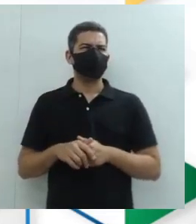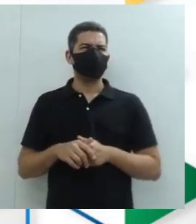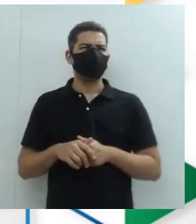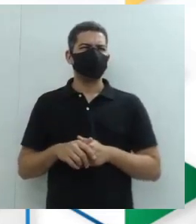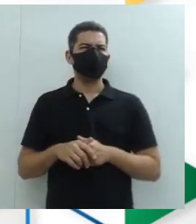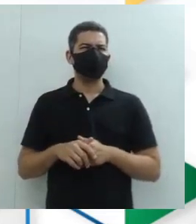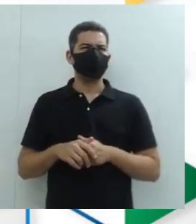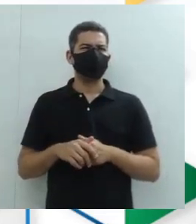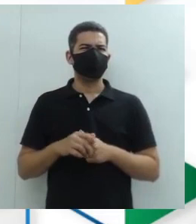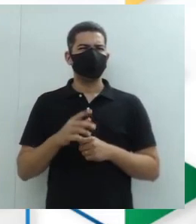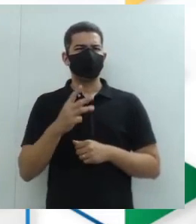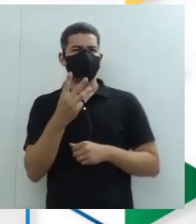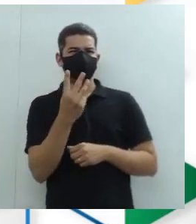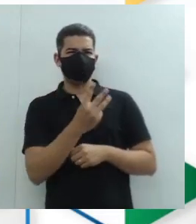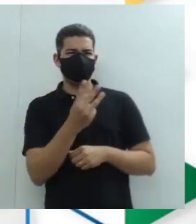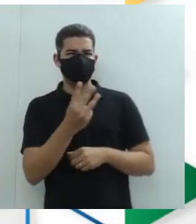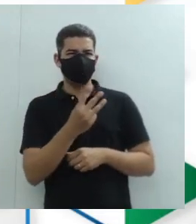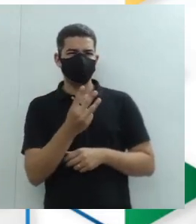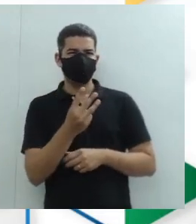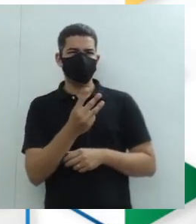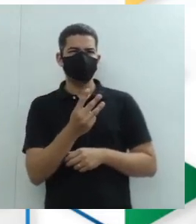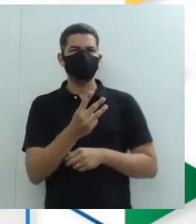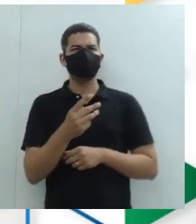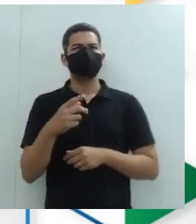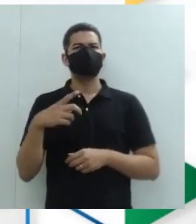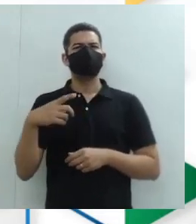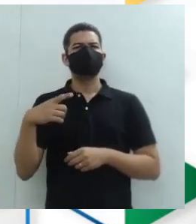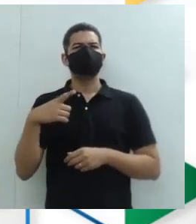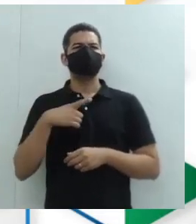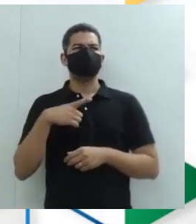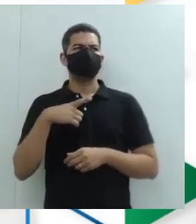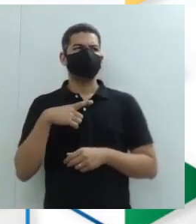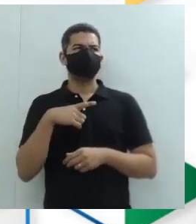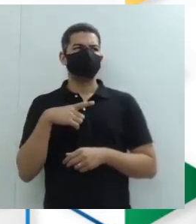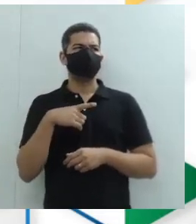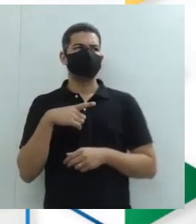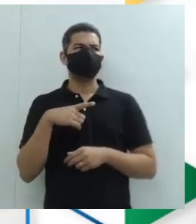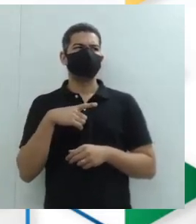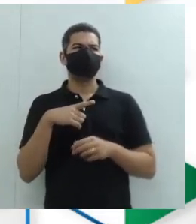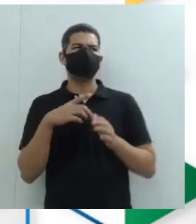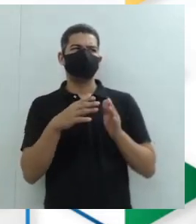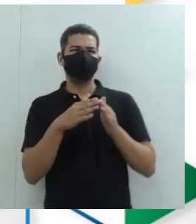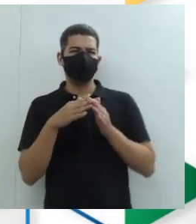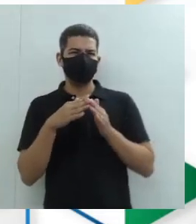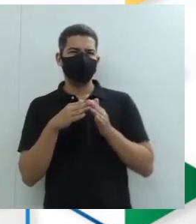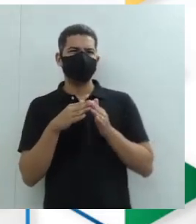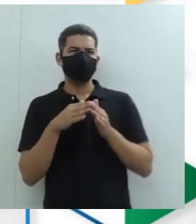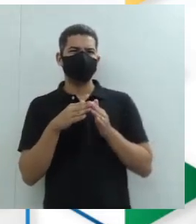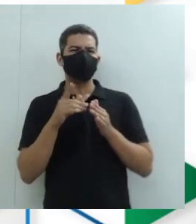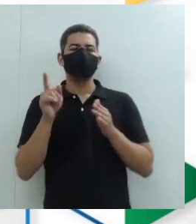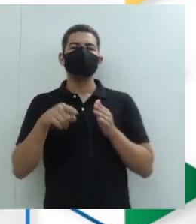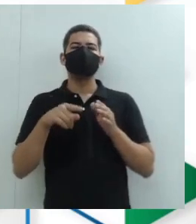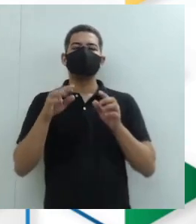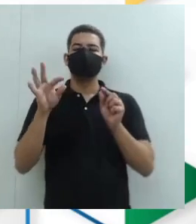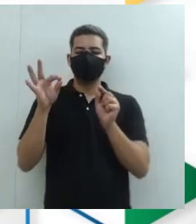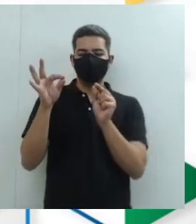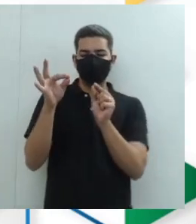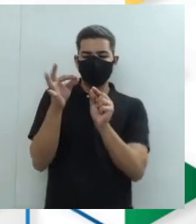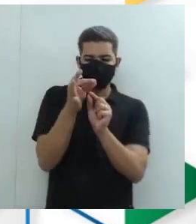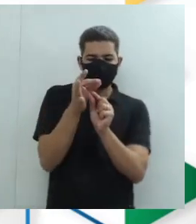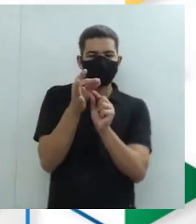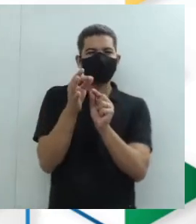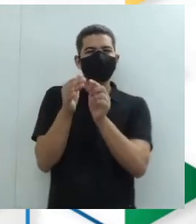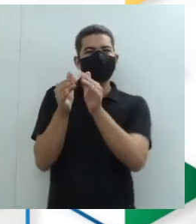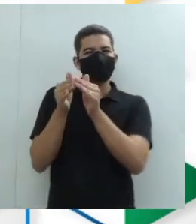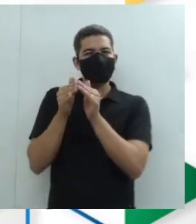terceiro quadrinho, a gente vê de fato o que foi que a avó havia pedido à netinha, que foi fazer com que ela